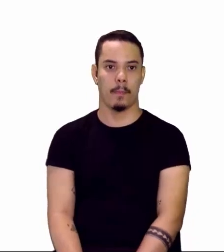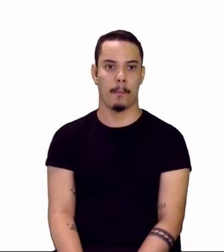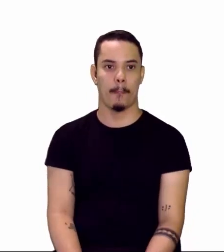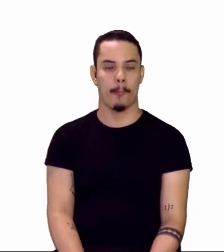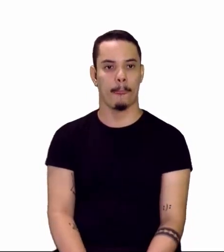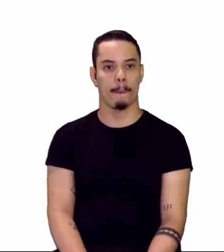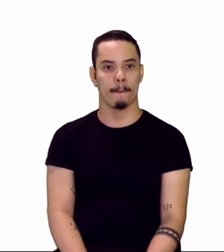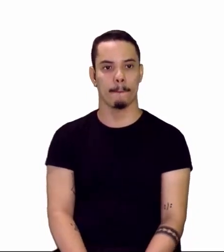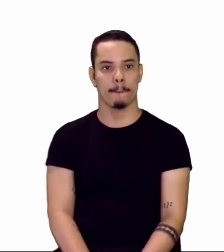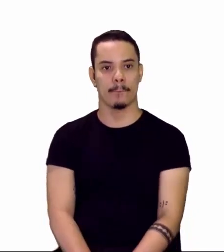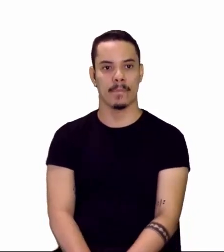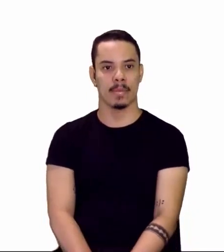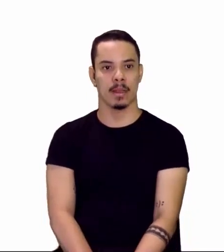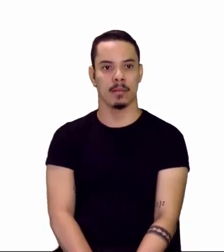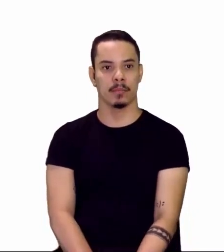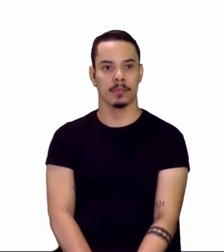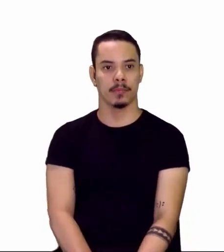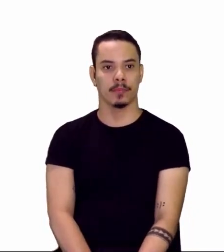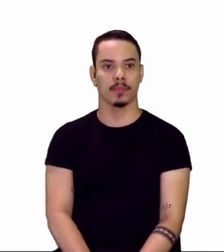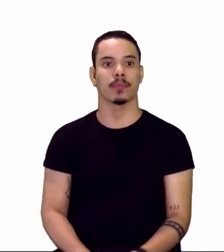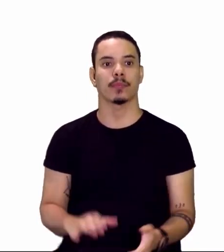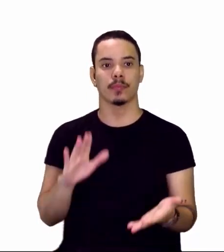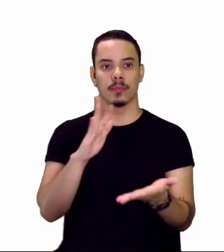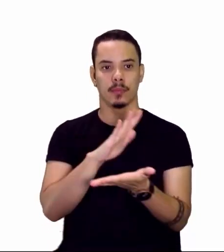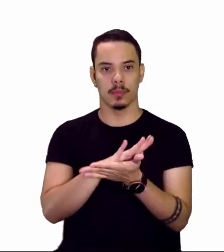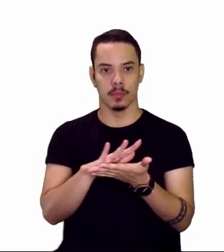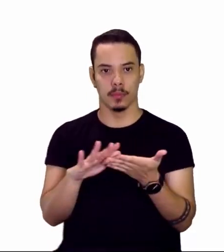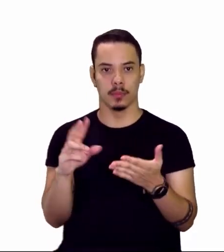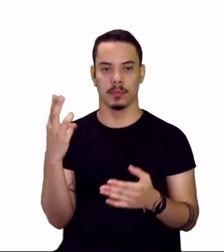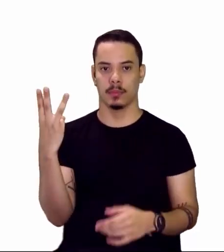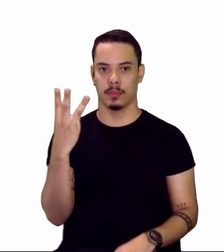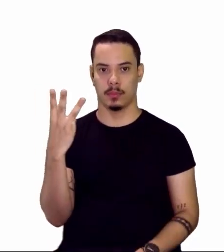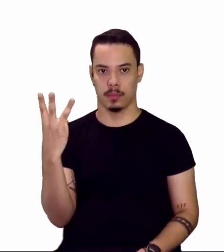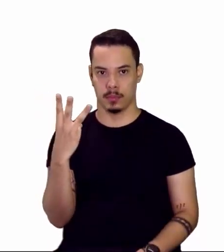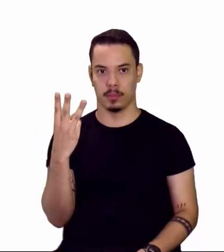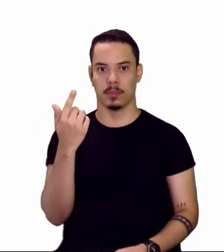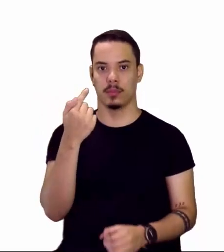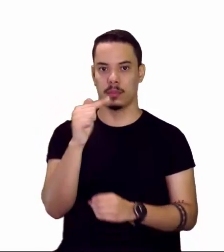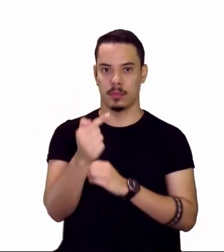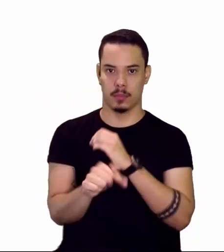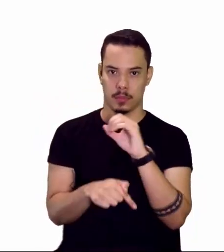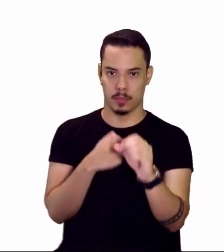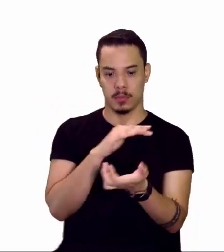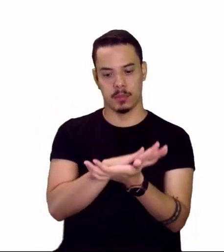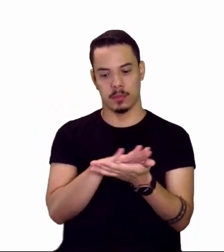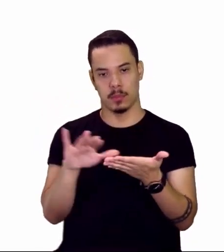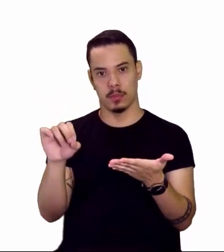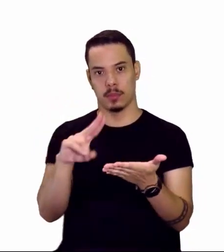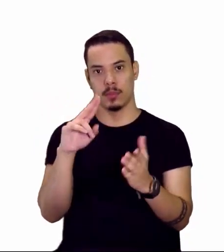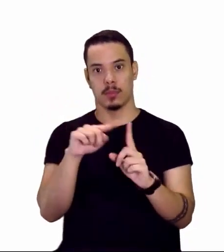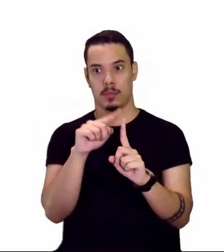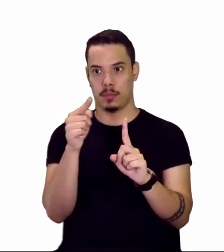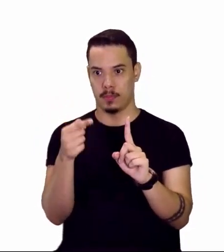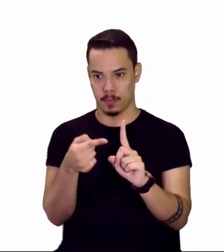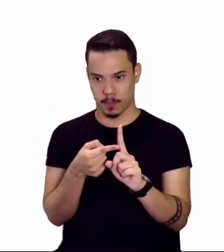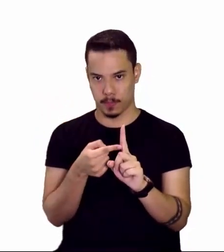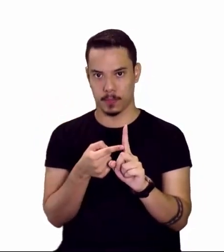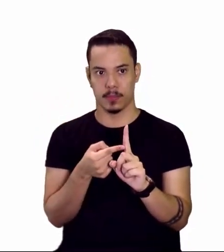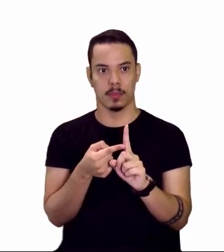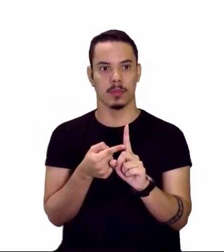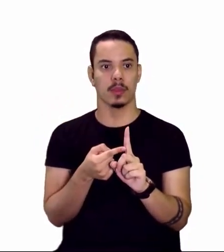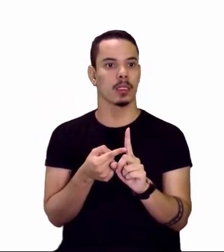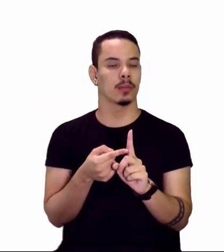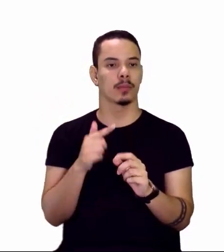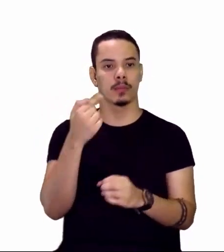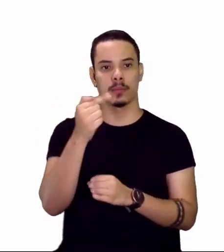Molécula com 3 átomos, porém linear ou também angular. O átomo